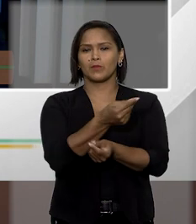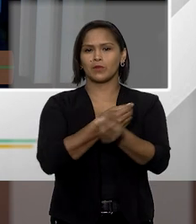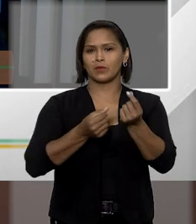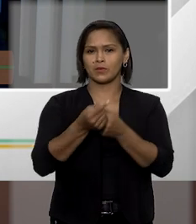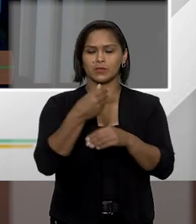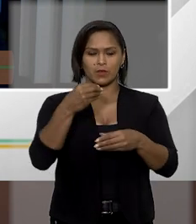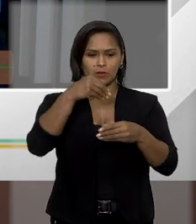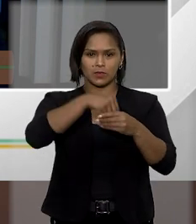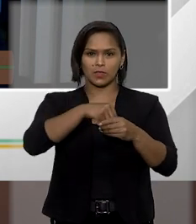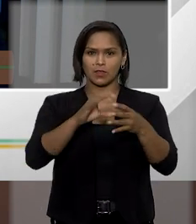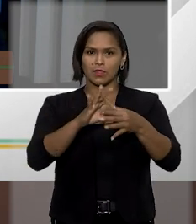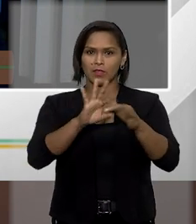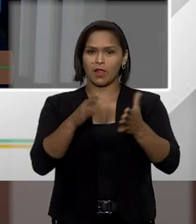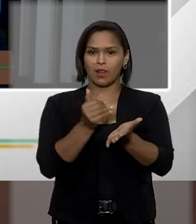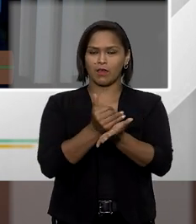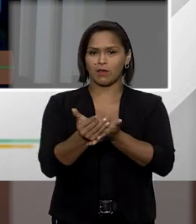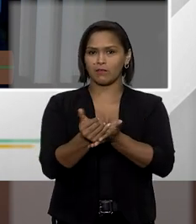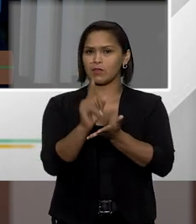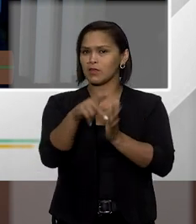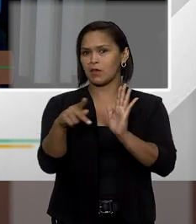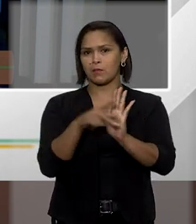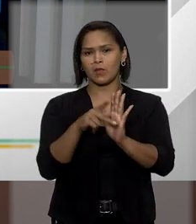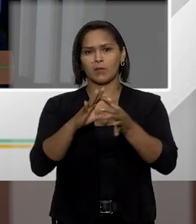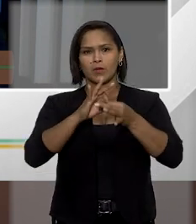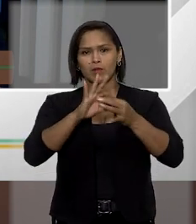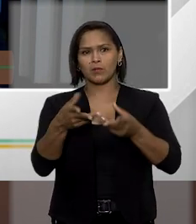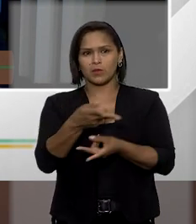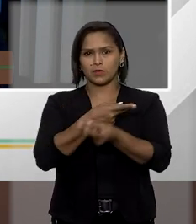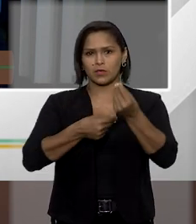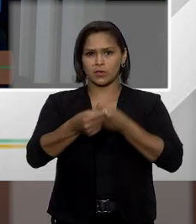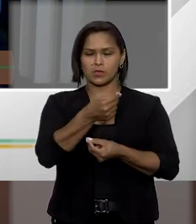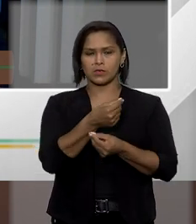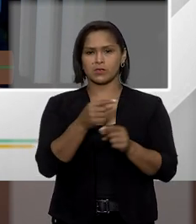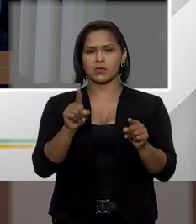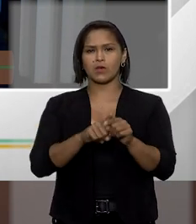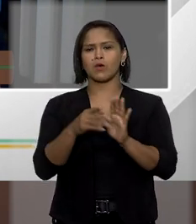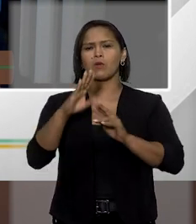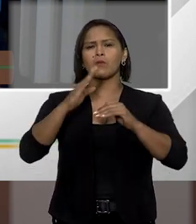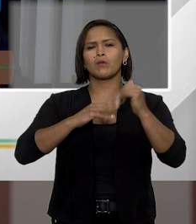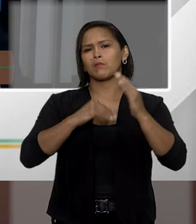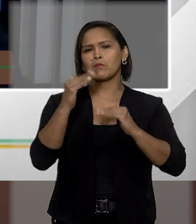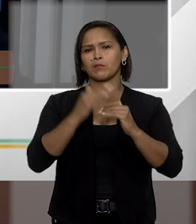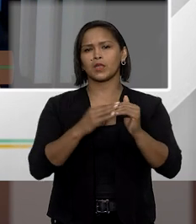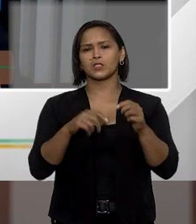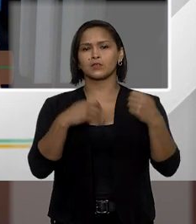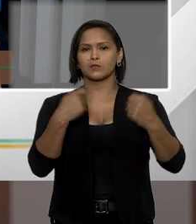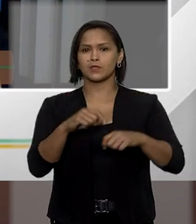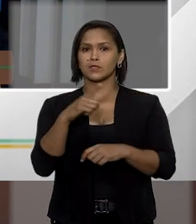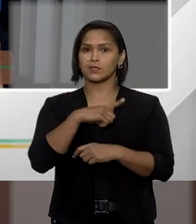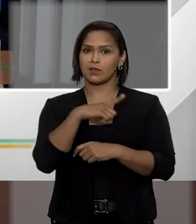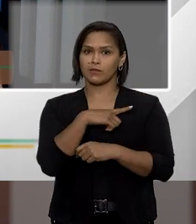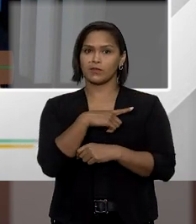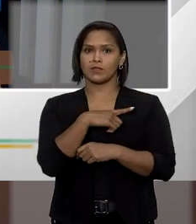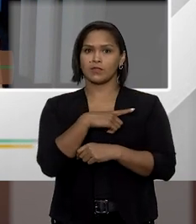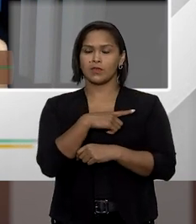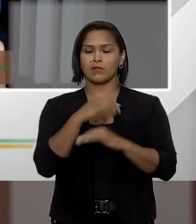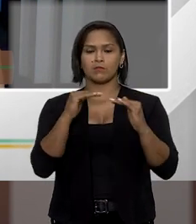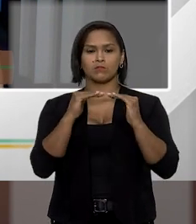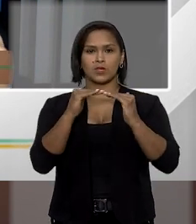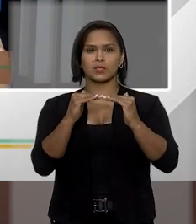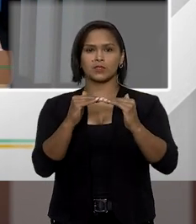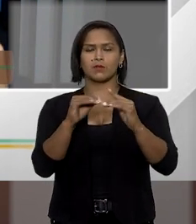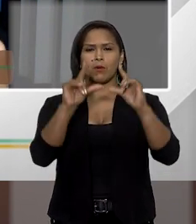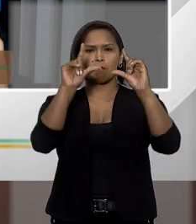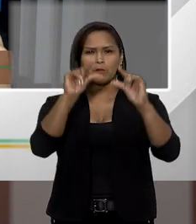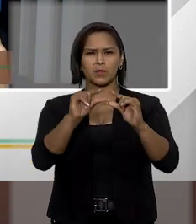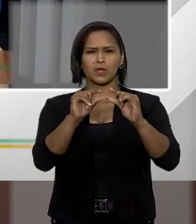negocial, dentro da livre iniciativa, dentro da própria liberdade de negociação, como uma prática necessária para o